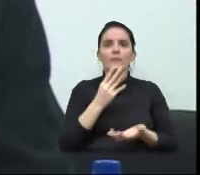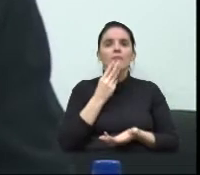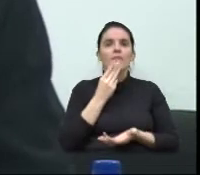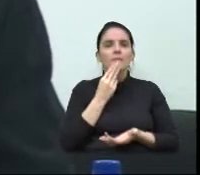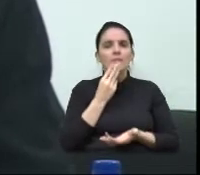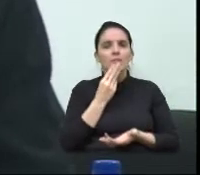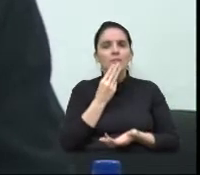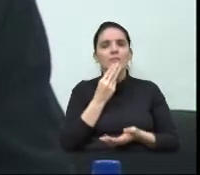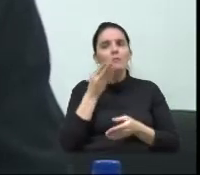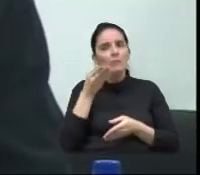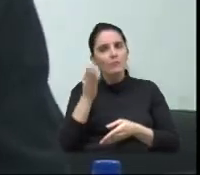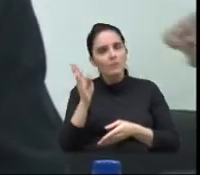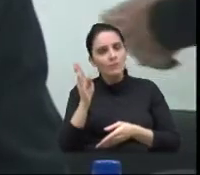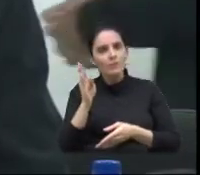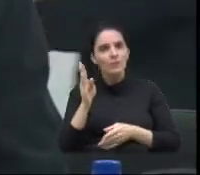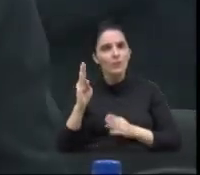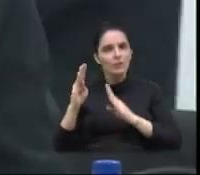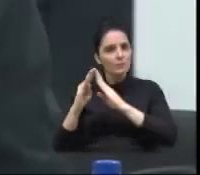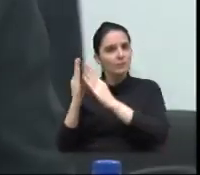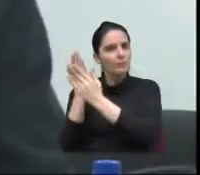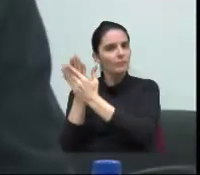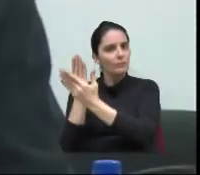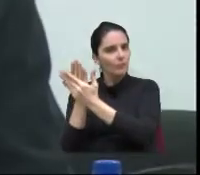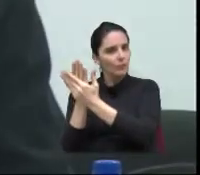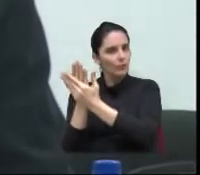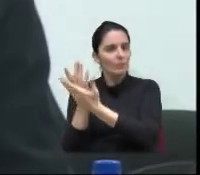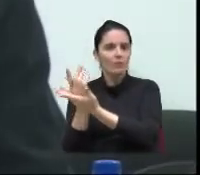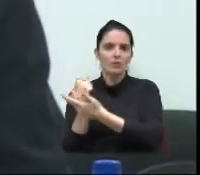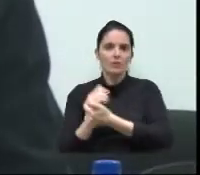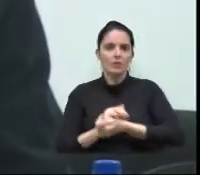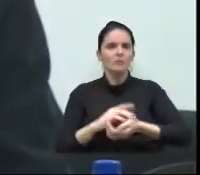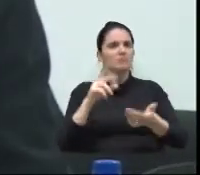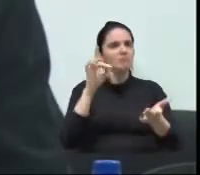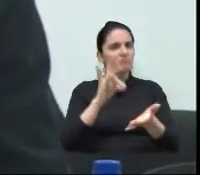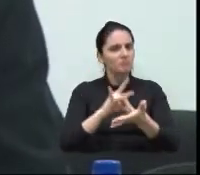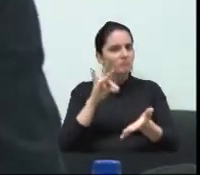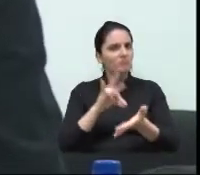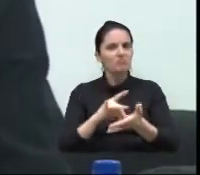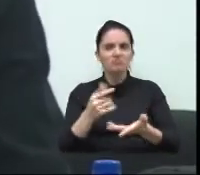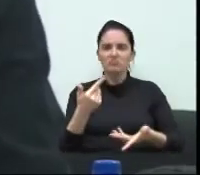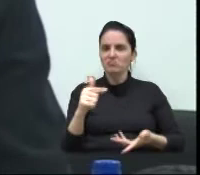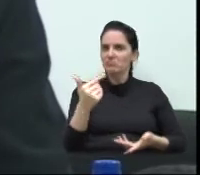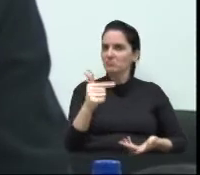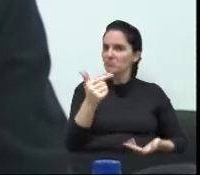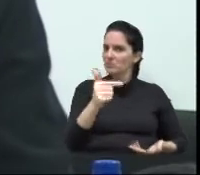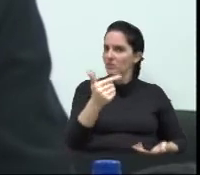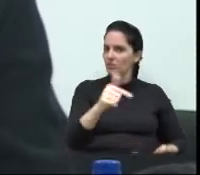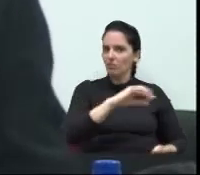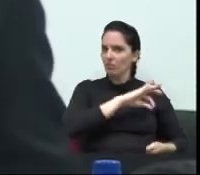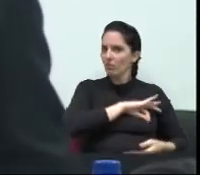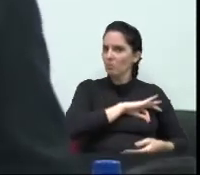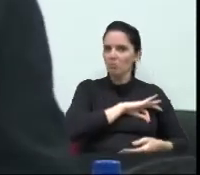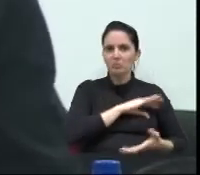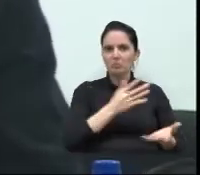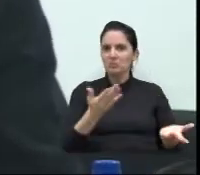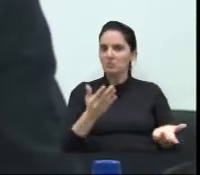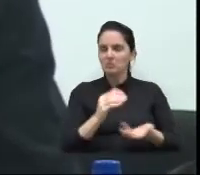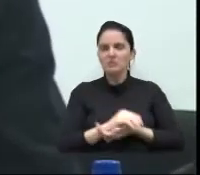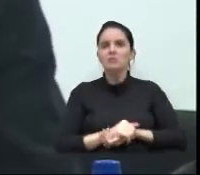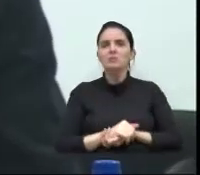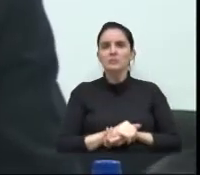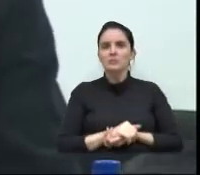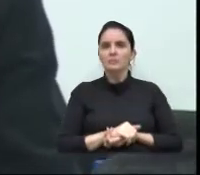porta de alguma escola e realmente ele constatou lá a ausência de viatura e muito mais,